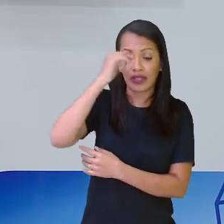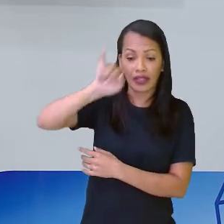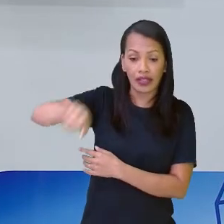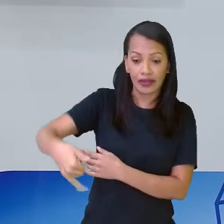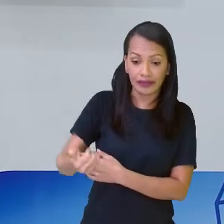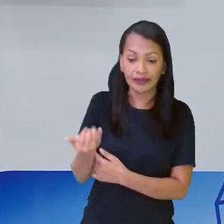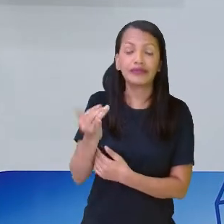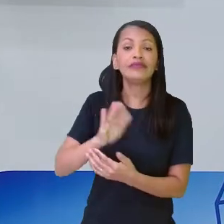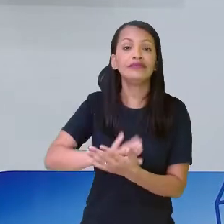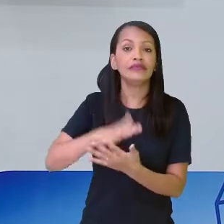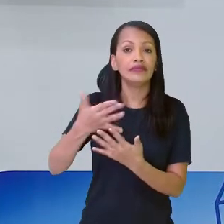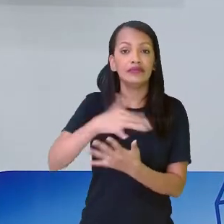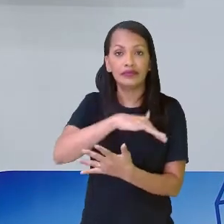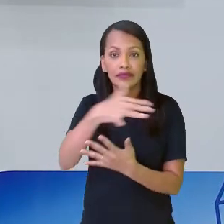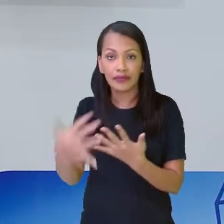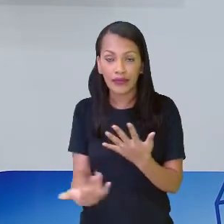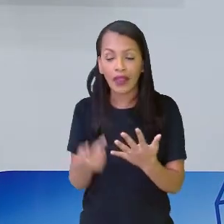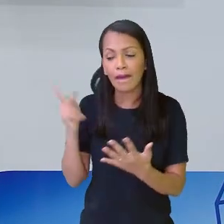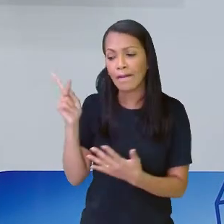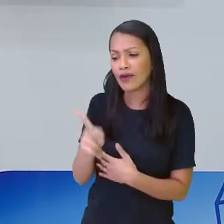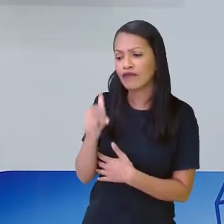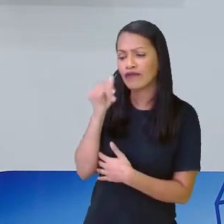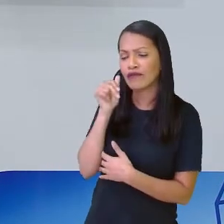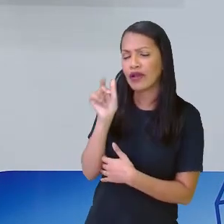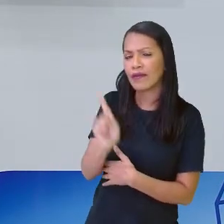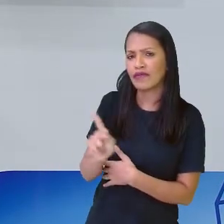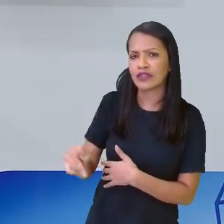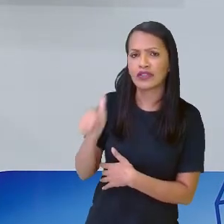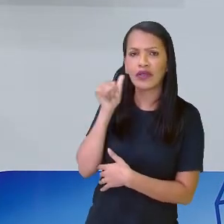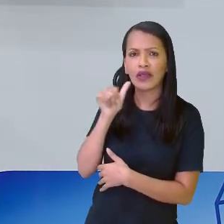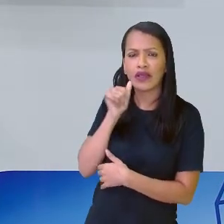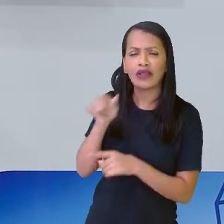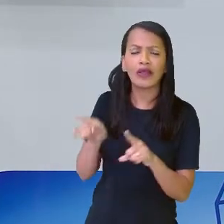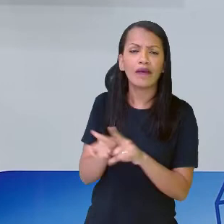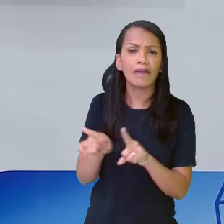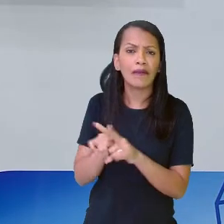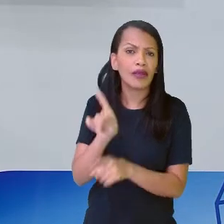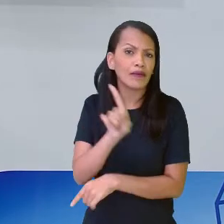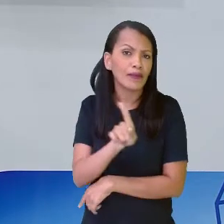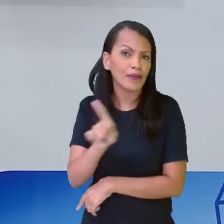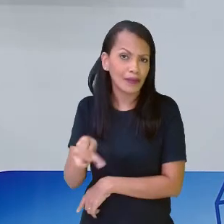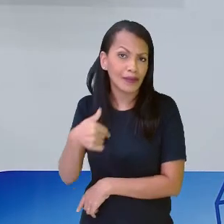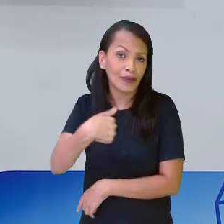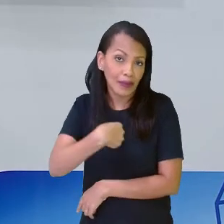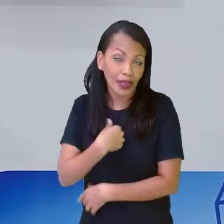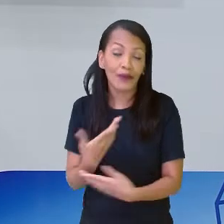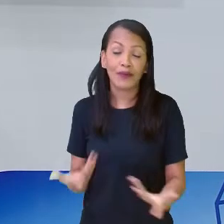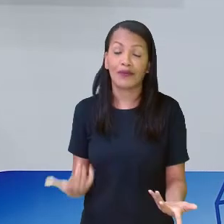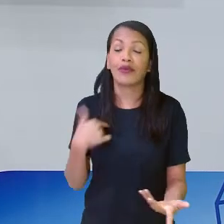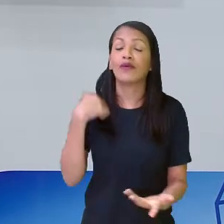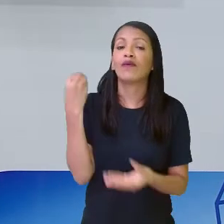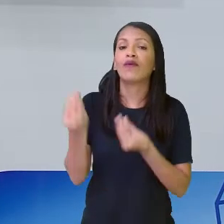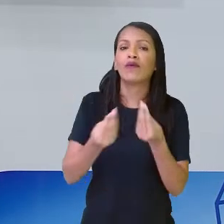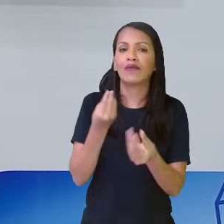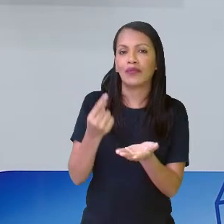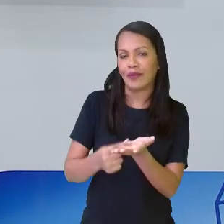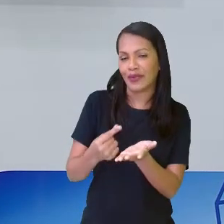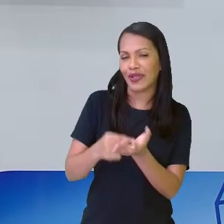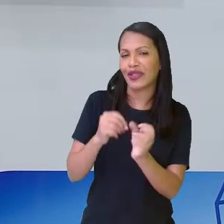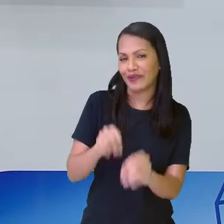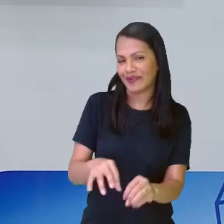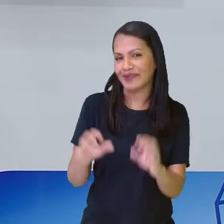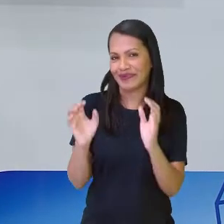fazendo a interpretação de Libras, com a Kedma, comigo, através do aplicativo. Além do